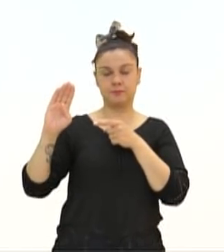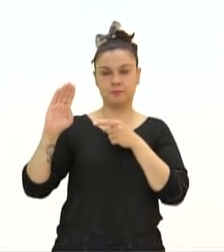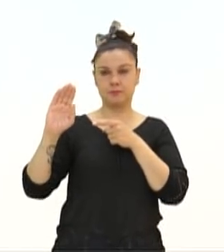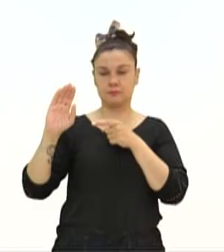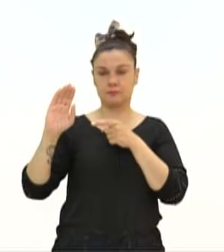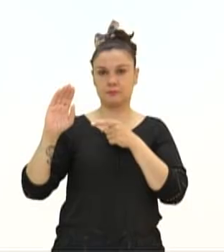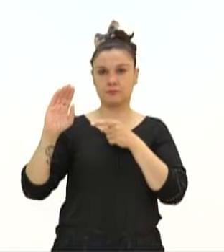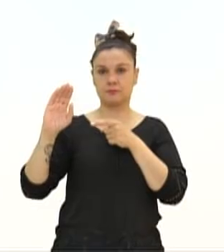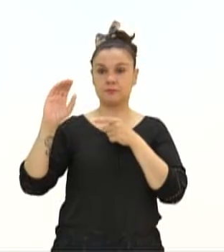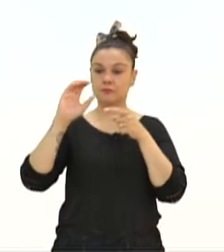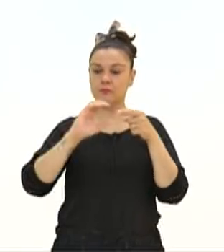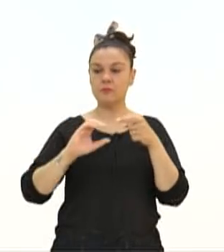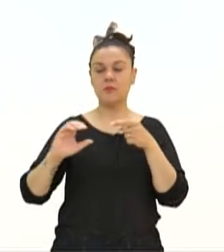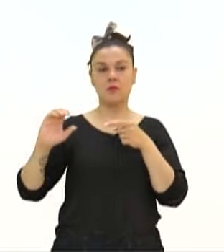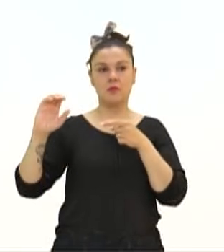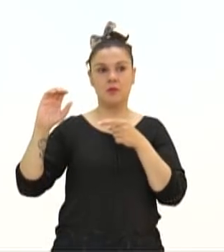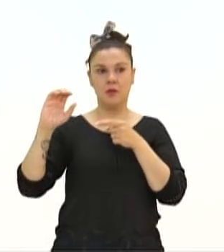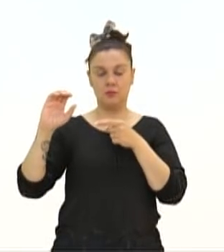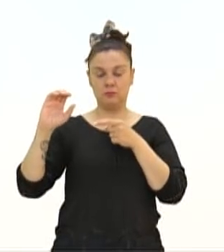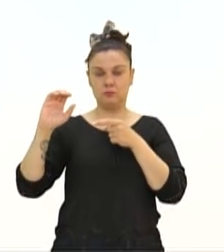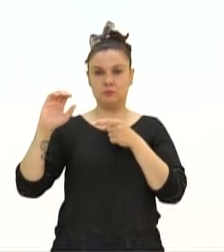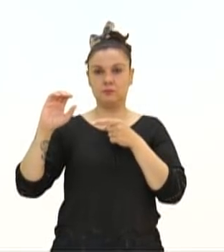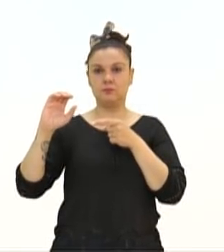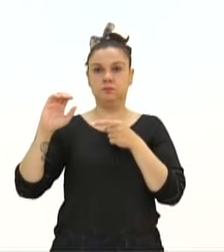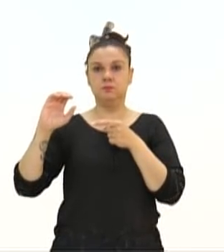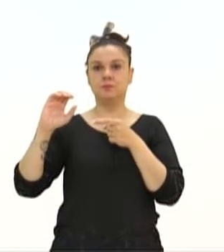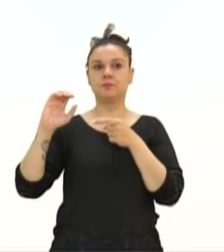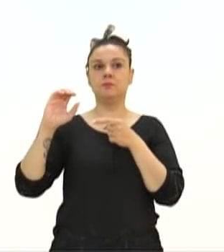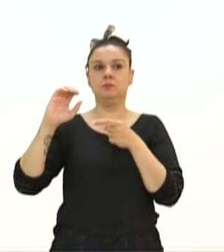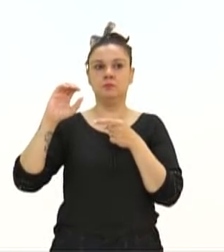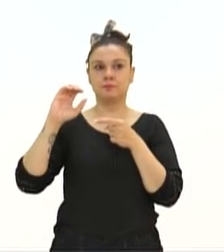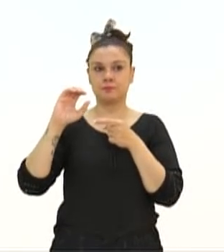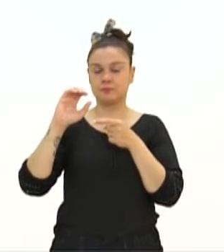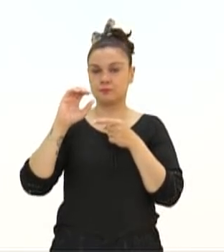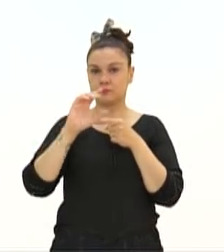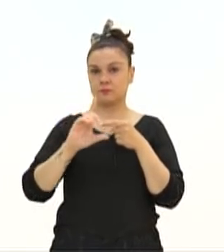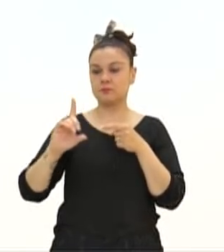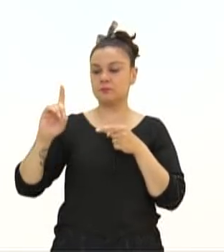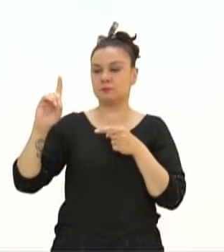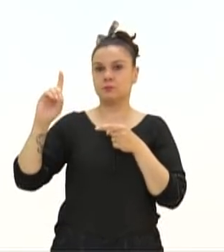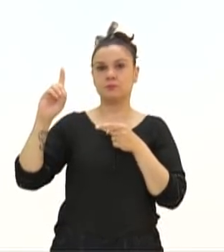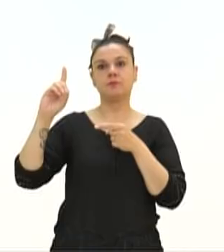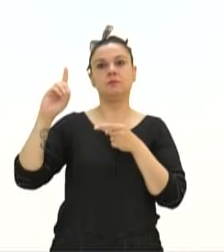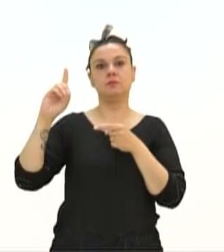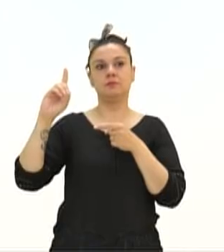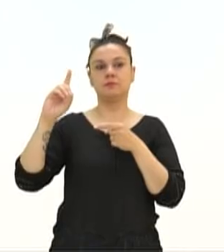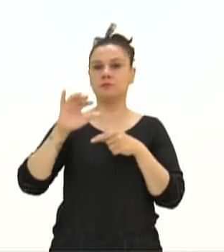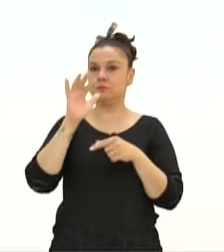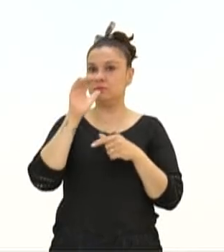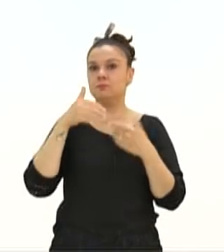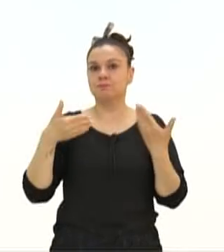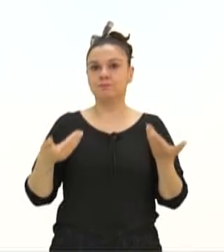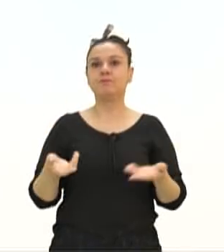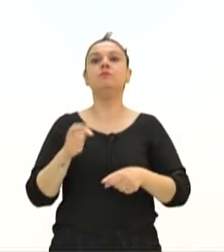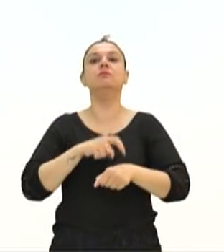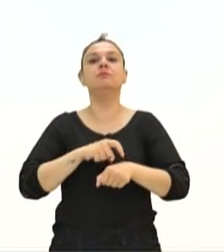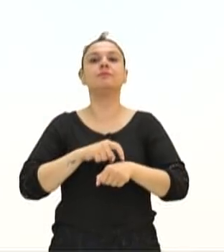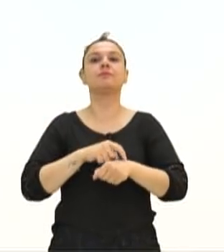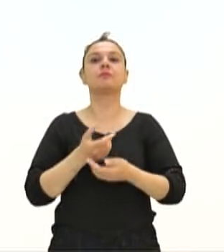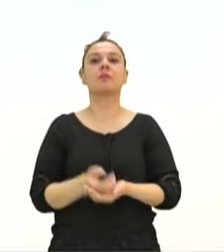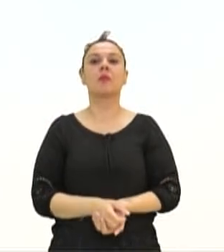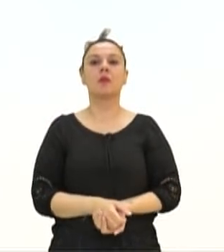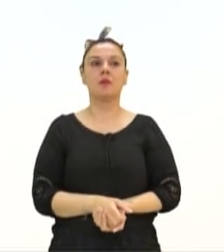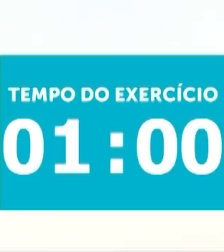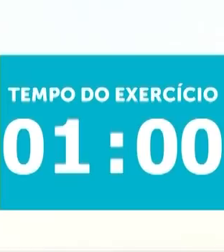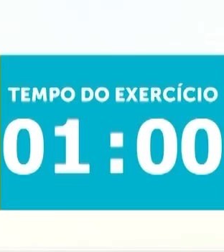B, nos testículos, na opção C, nos canais deferentes ou na opção D, no pênis. E aí?